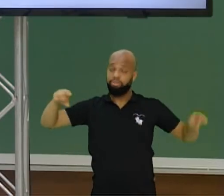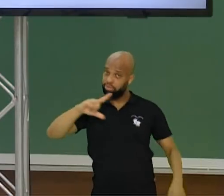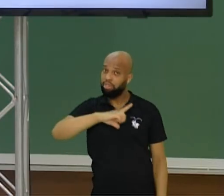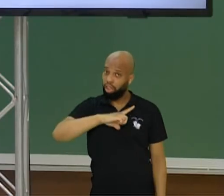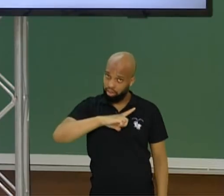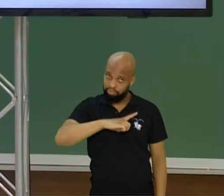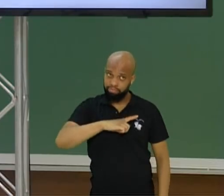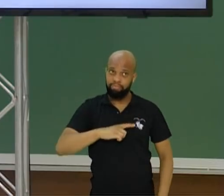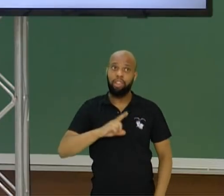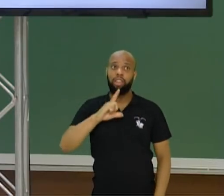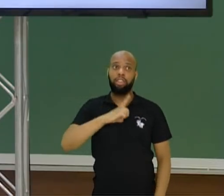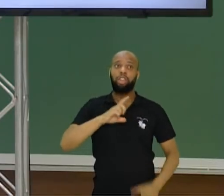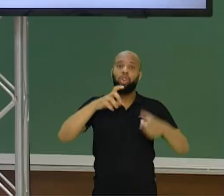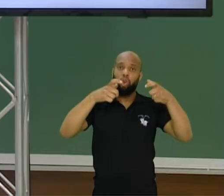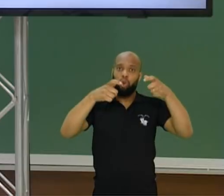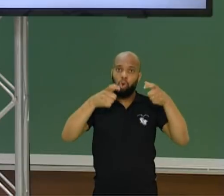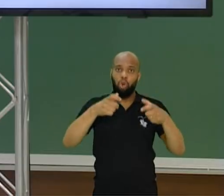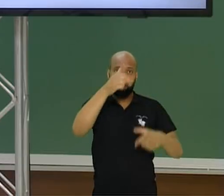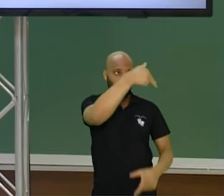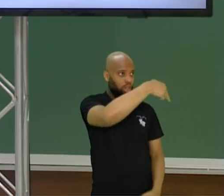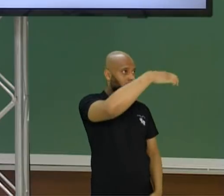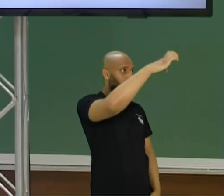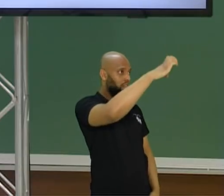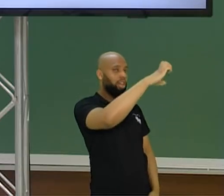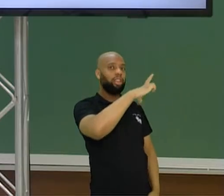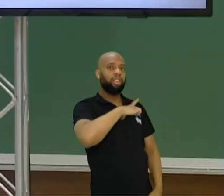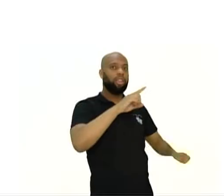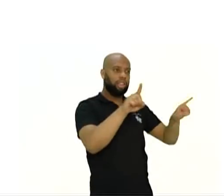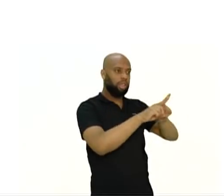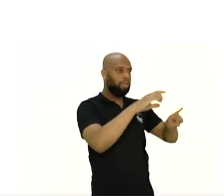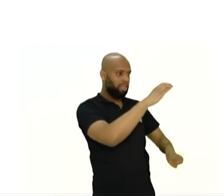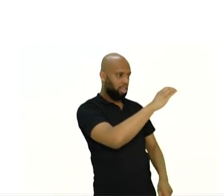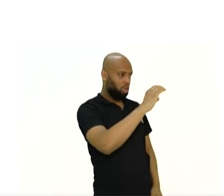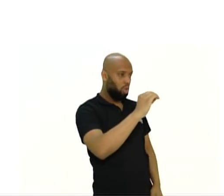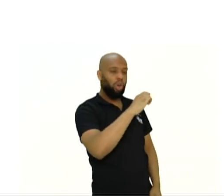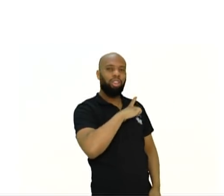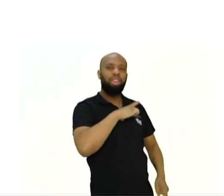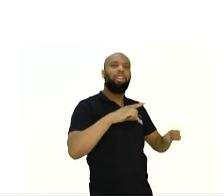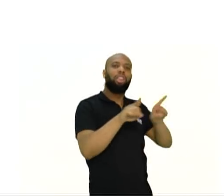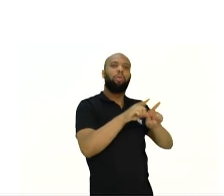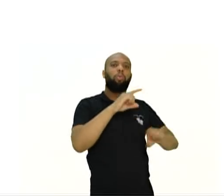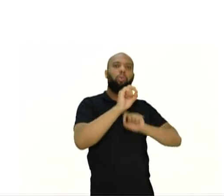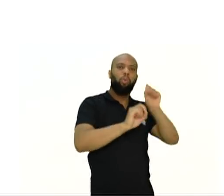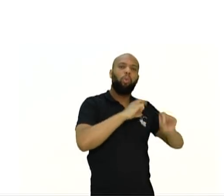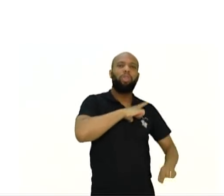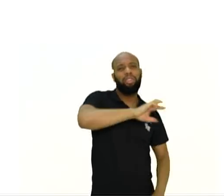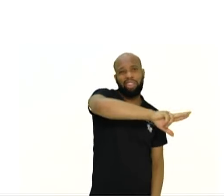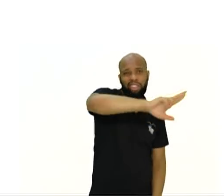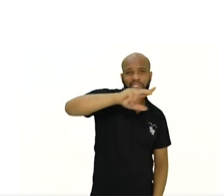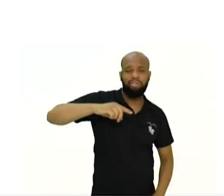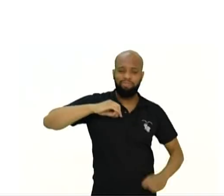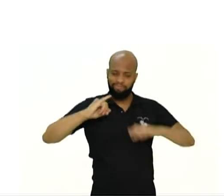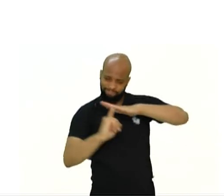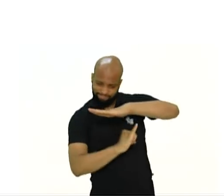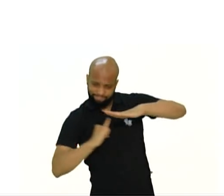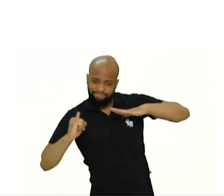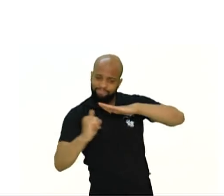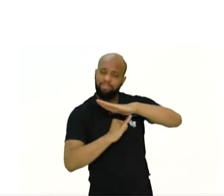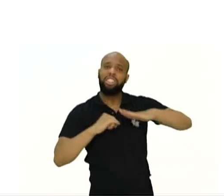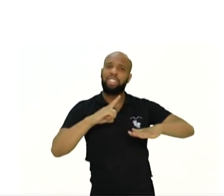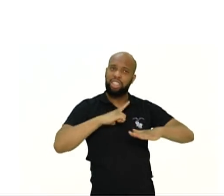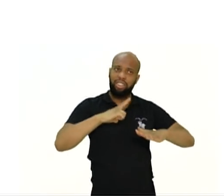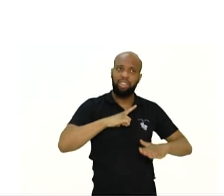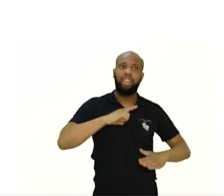gente vai ter a região Nordeste e a região Centro-Oeste bastante industrializada, denominado